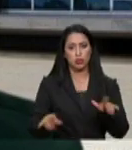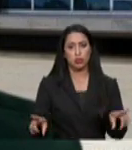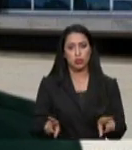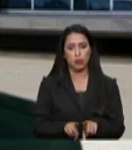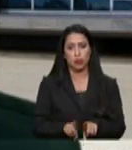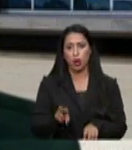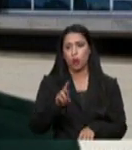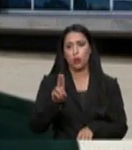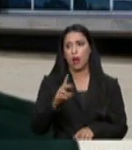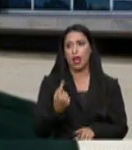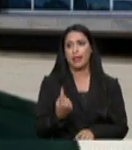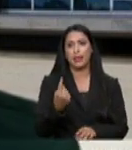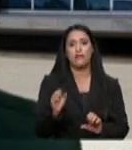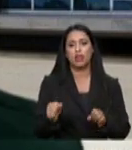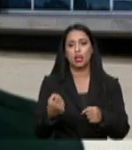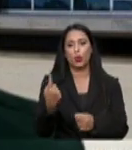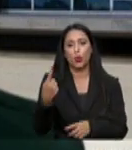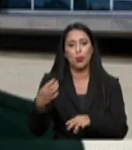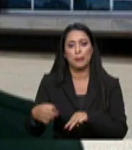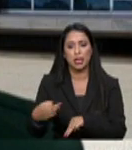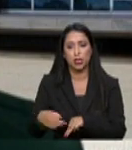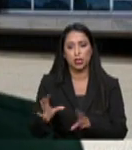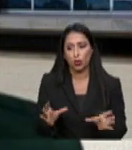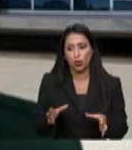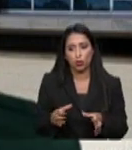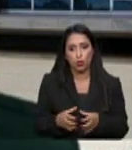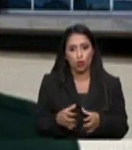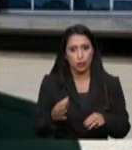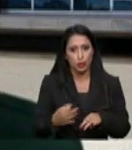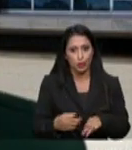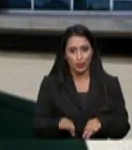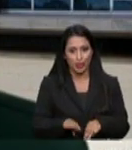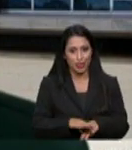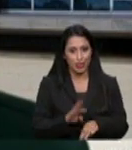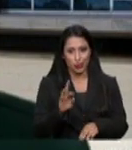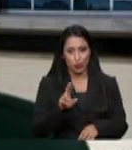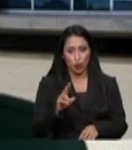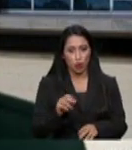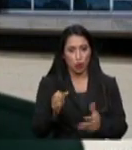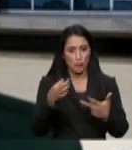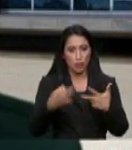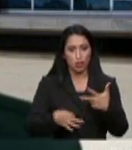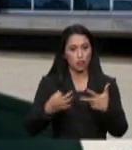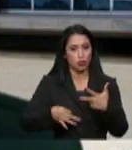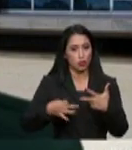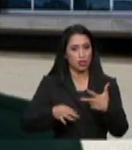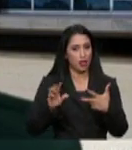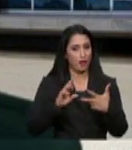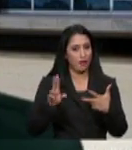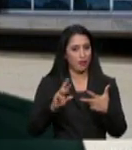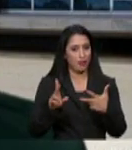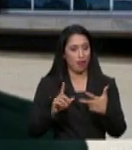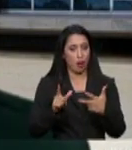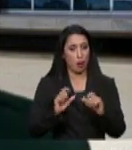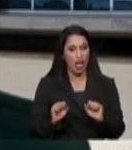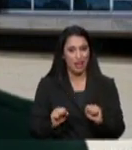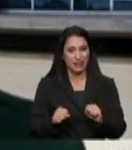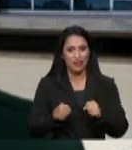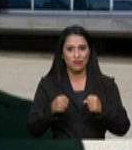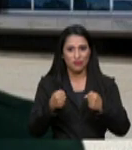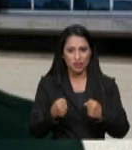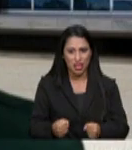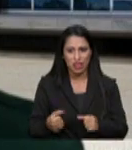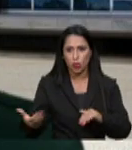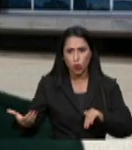de um ministro ou do conjunto dos ministros não é defesa só do Poder Judiciário é a defesa inclusive